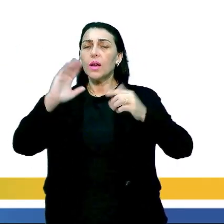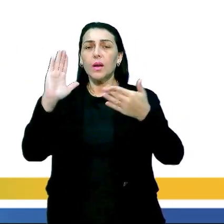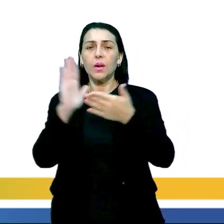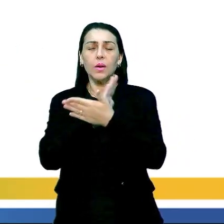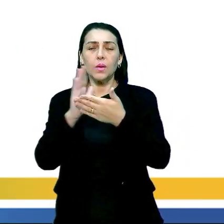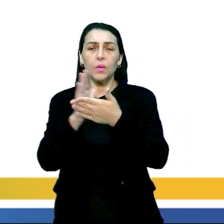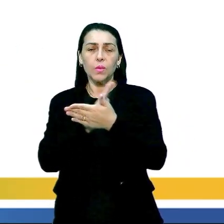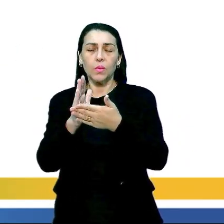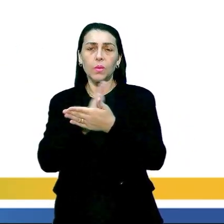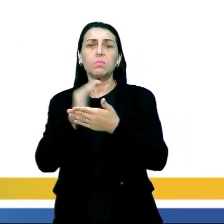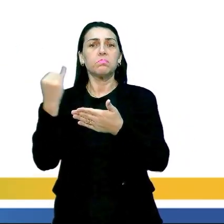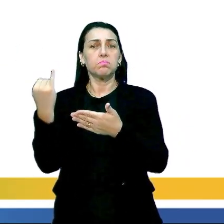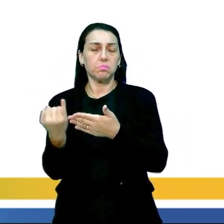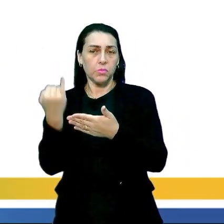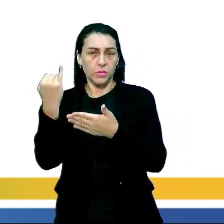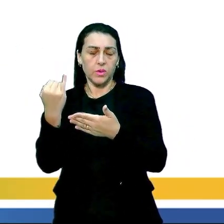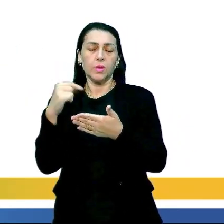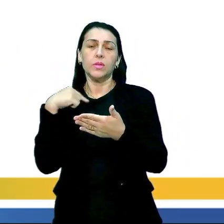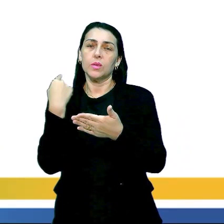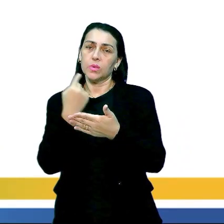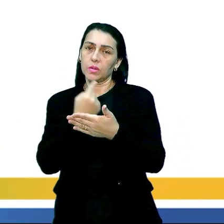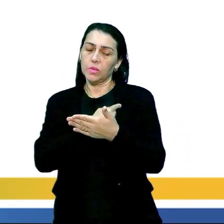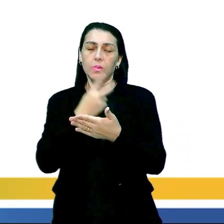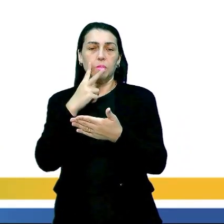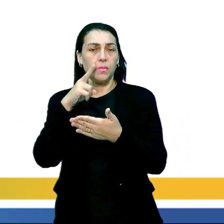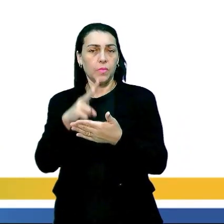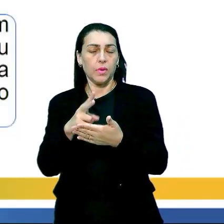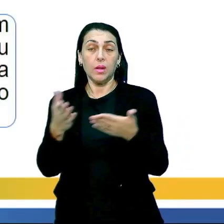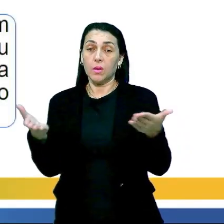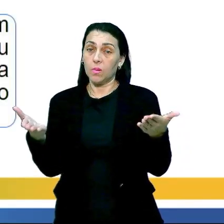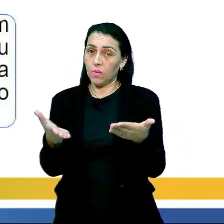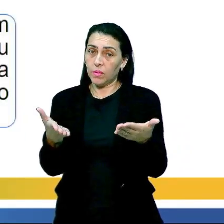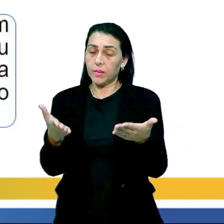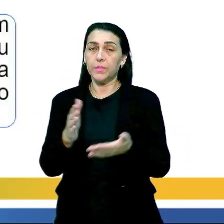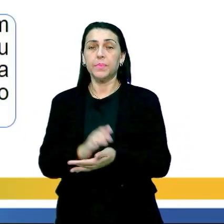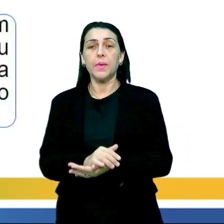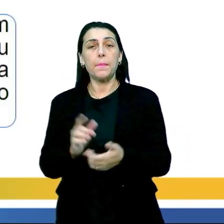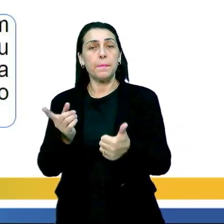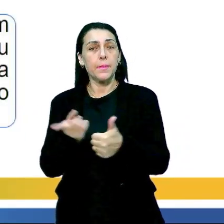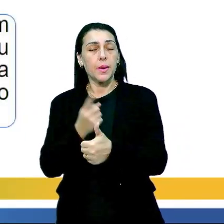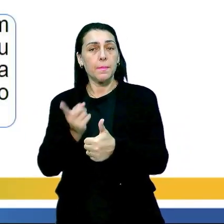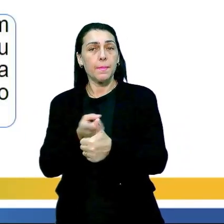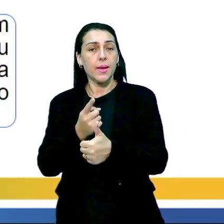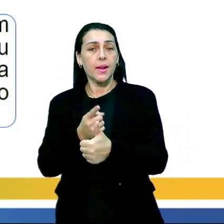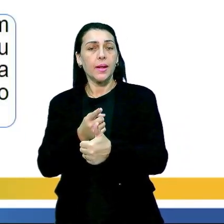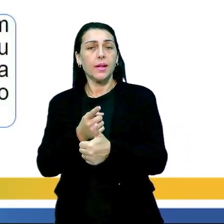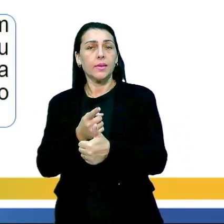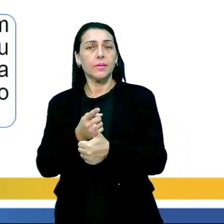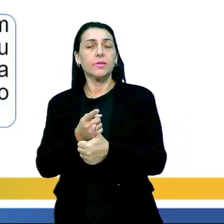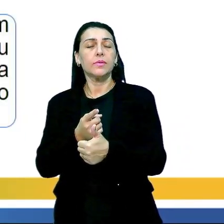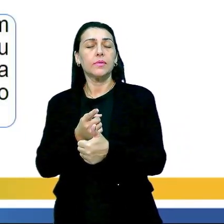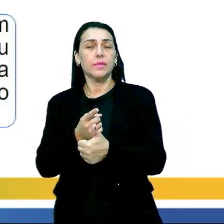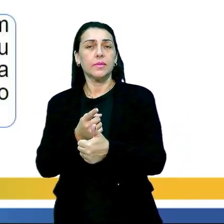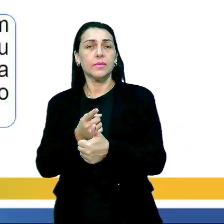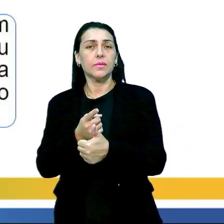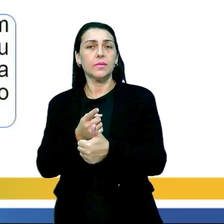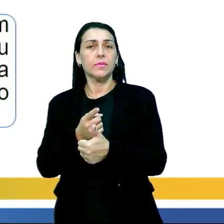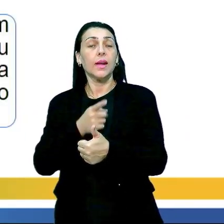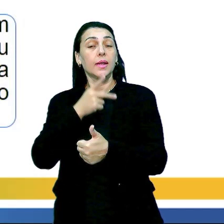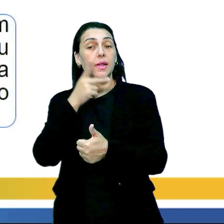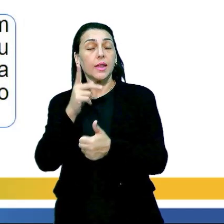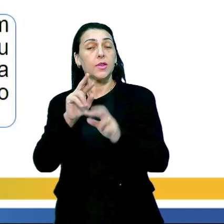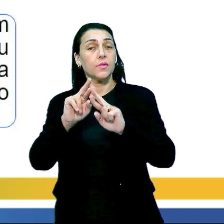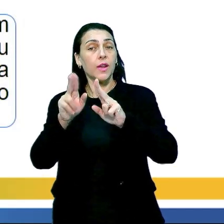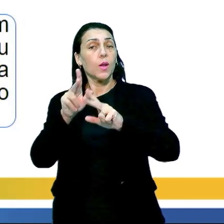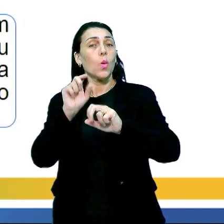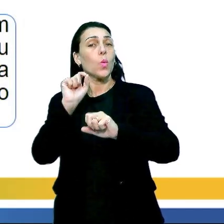algumas questões muito importantes que nós vamos acompanhar a partir de agora. Primeira delas, a gente vai aqui falar da